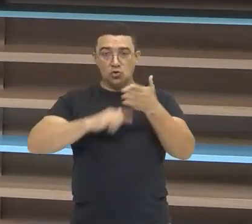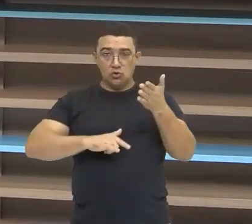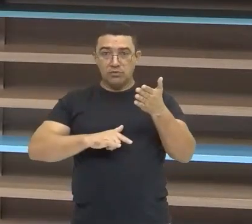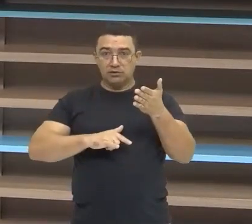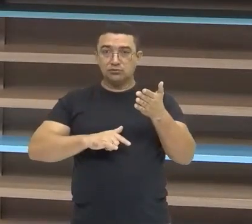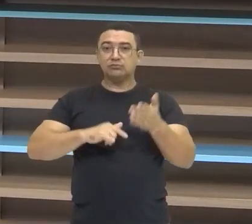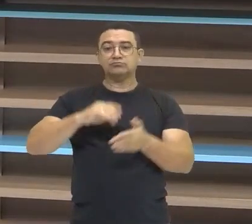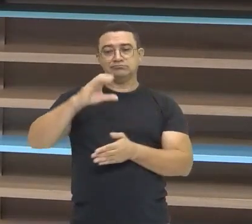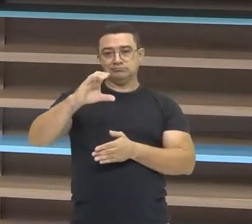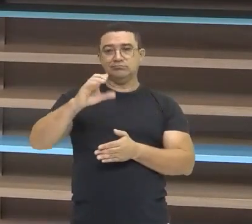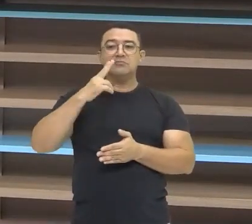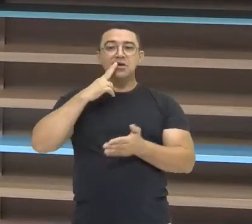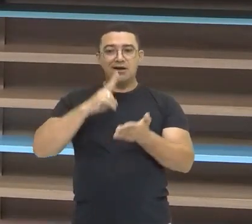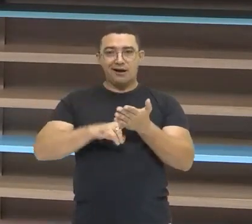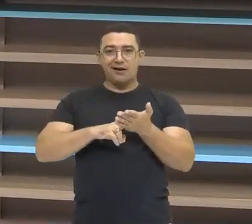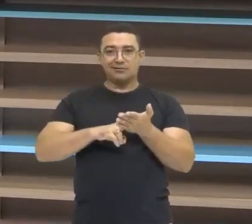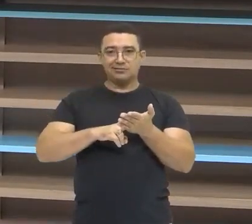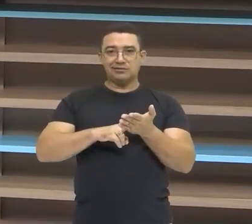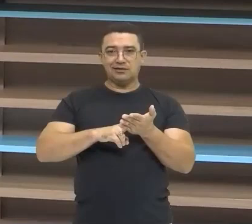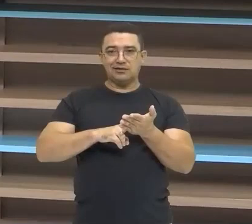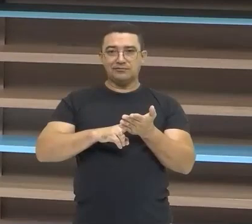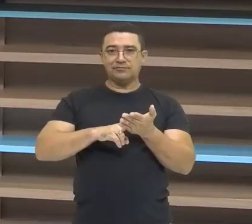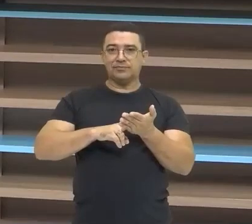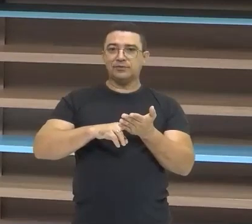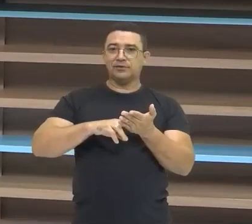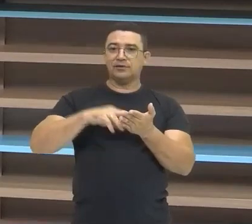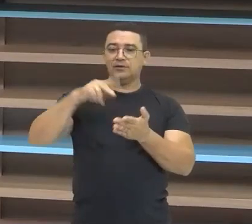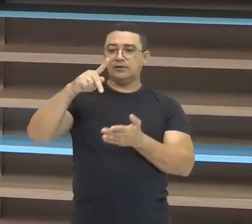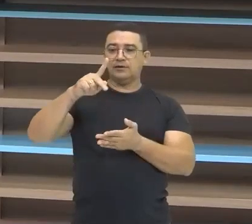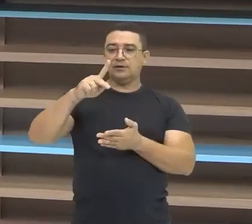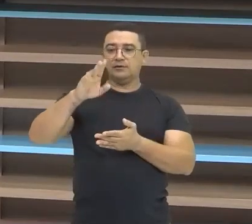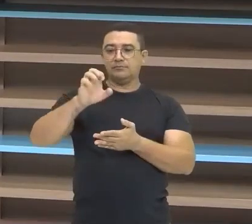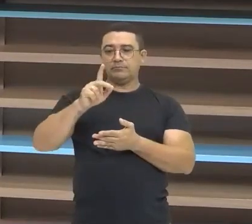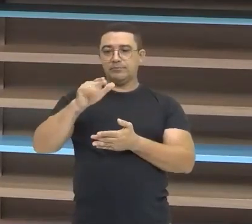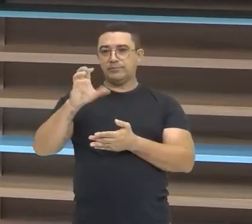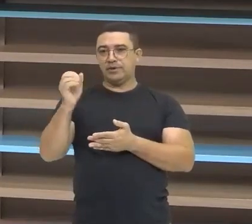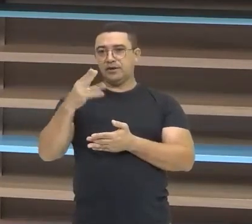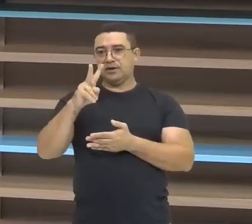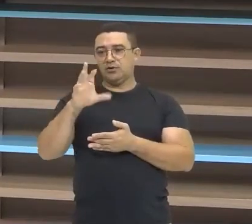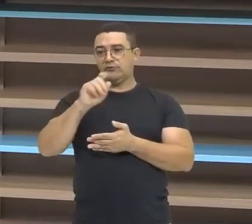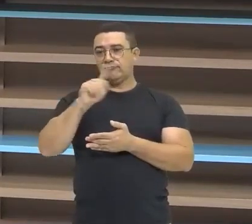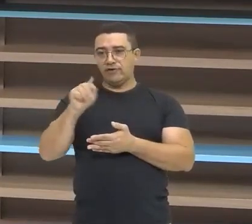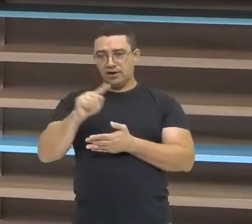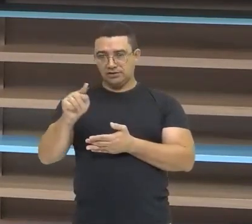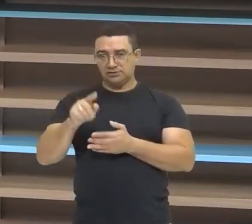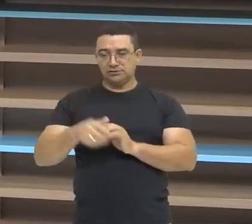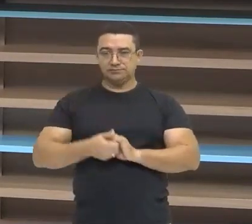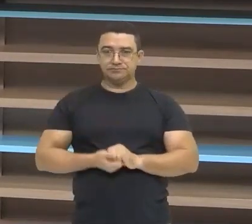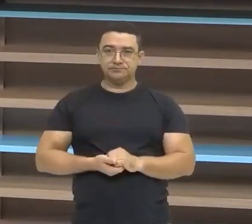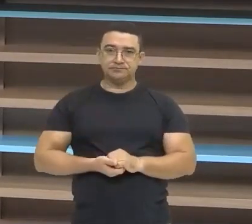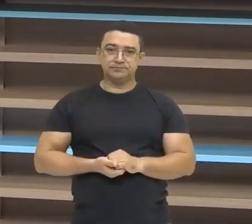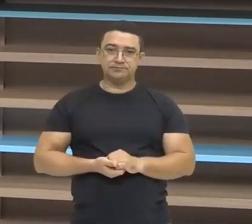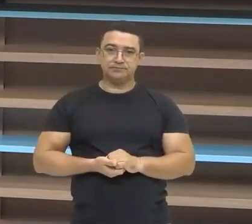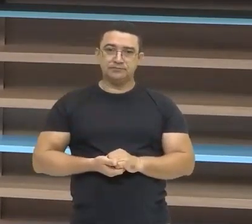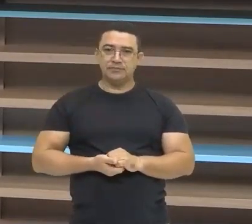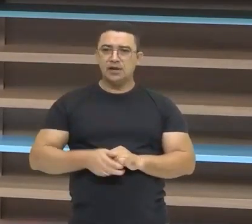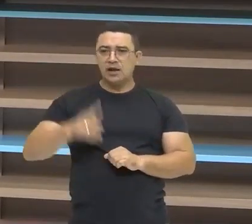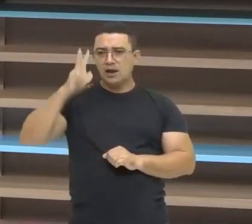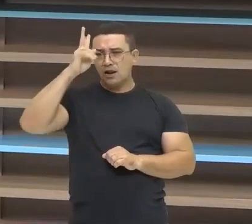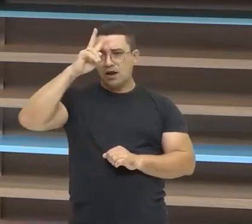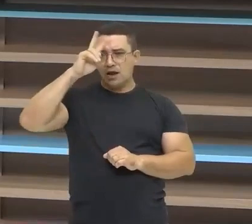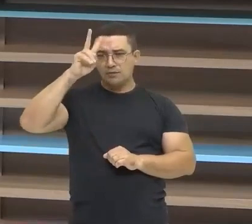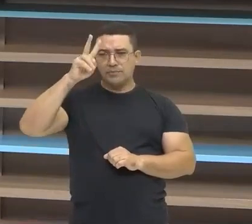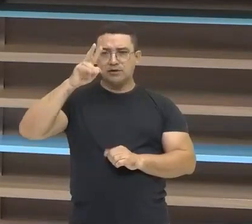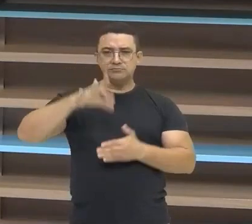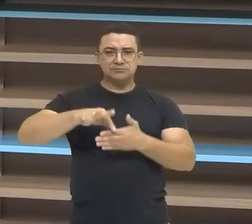principal escrivão. Tinha outros escrivães? Tinham, mas ele era o escrivão, né? Era o principal da frota de Cabral. Lembra que Cabral,